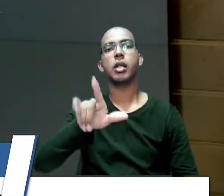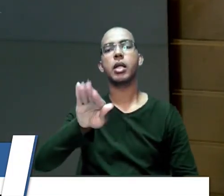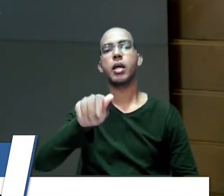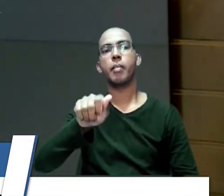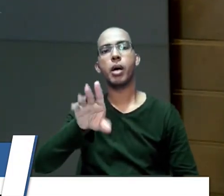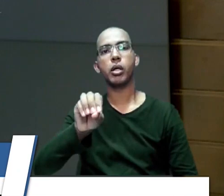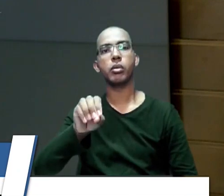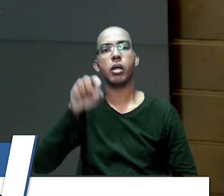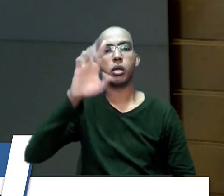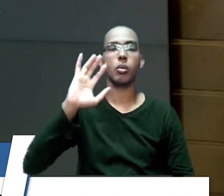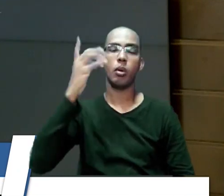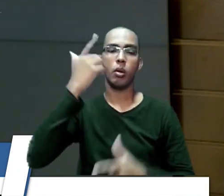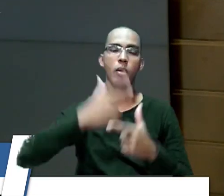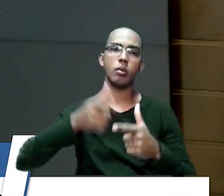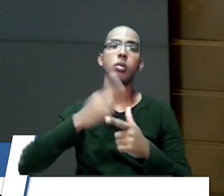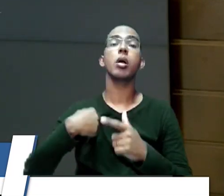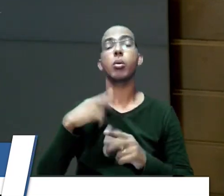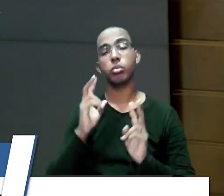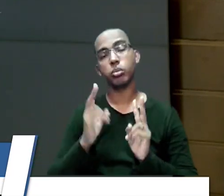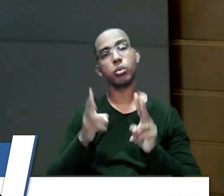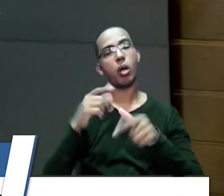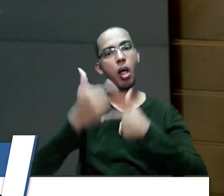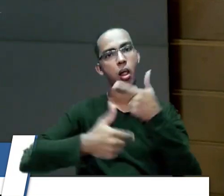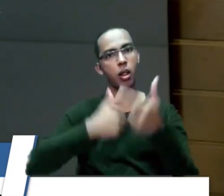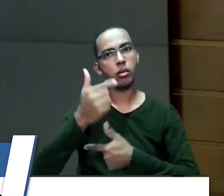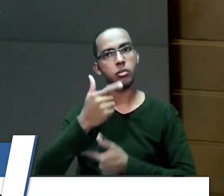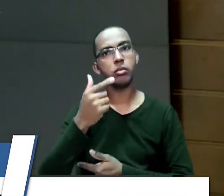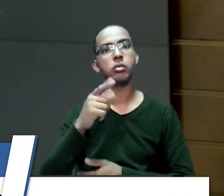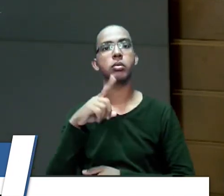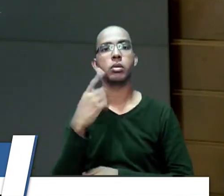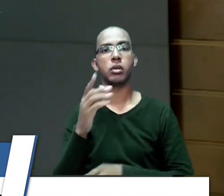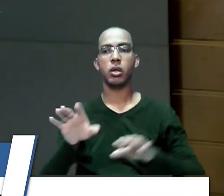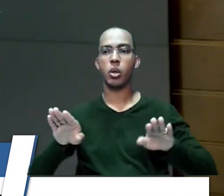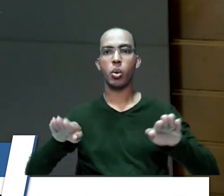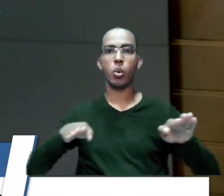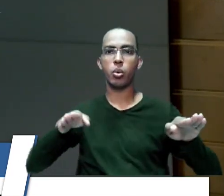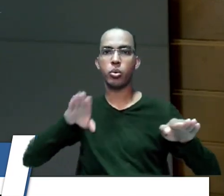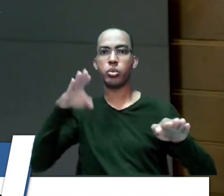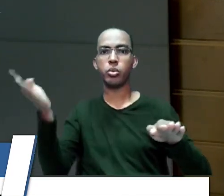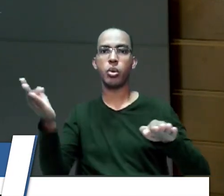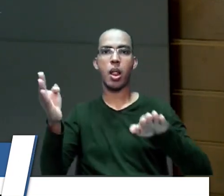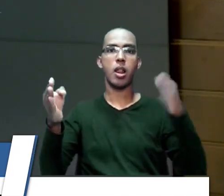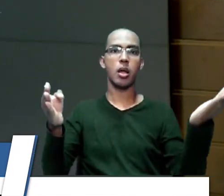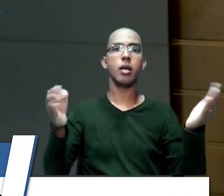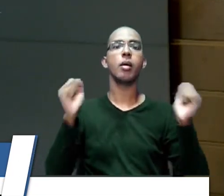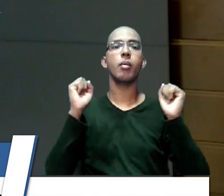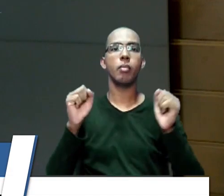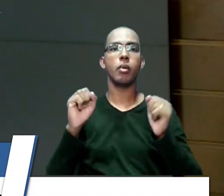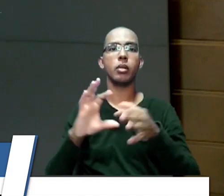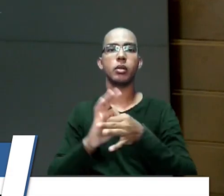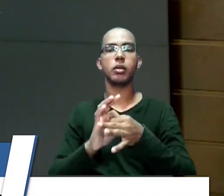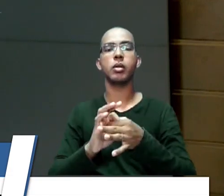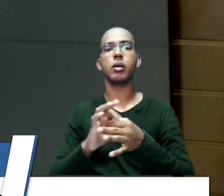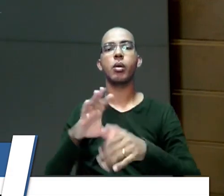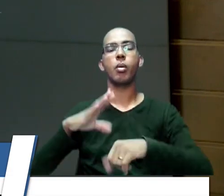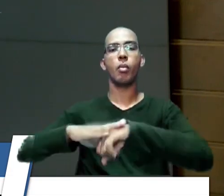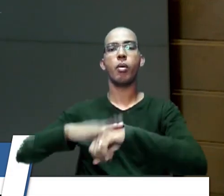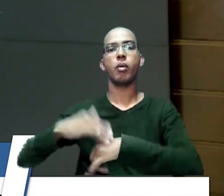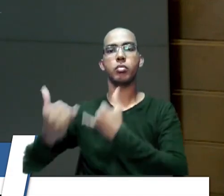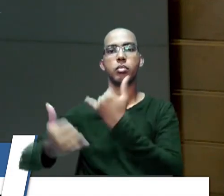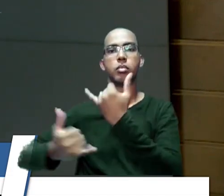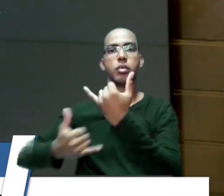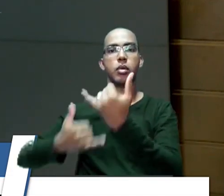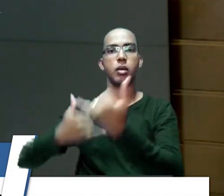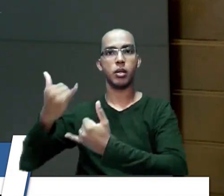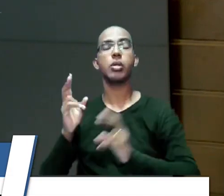resolvido. E vou continuar trabalhando para que nas laterais venha ter área de recreação. E com isso,